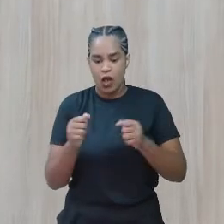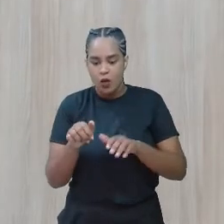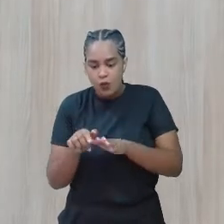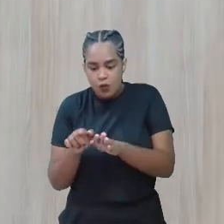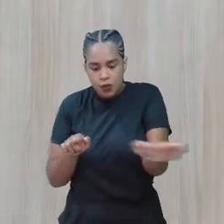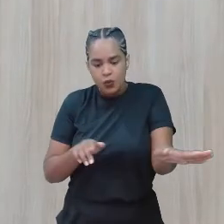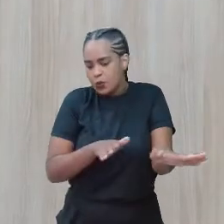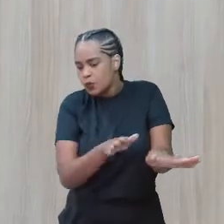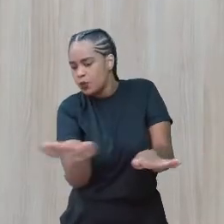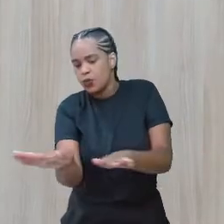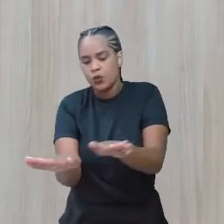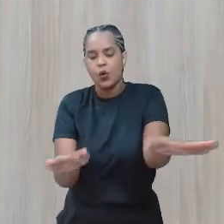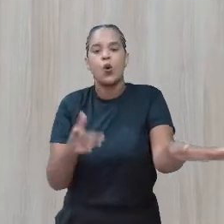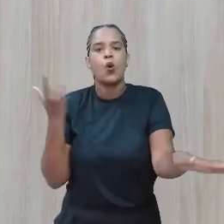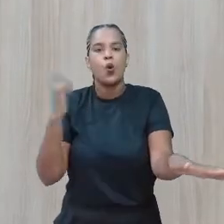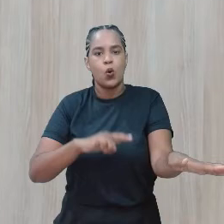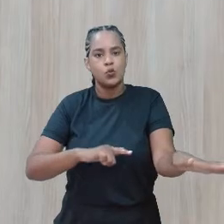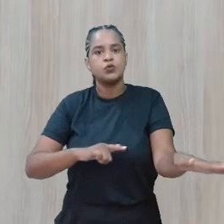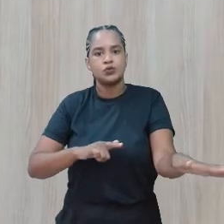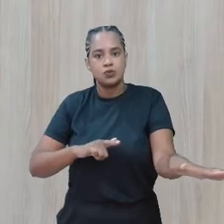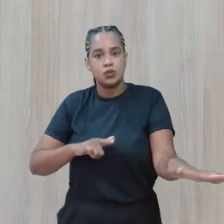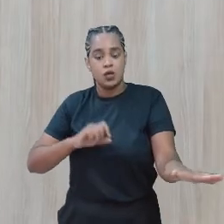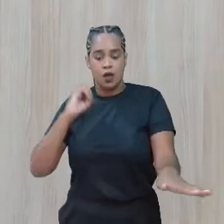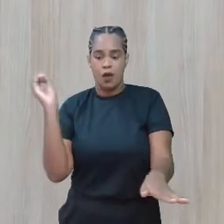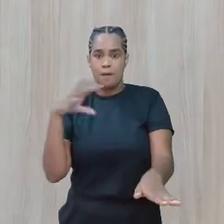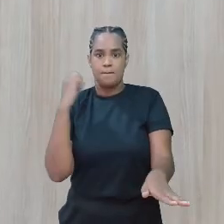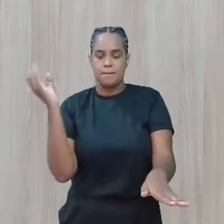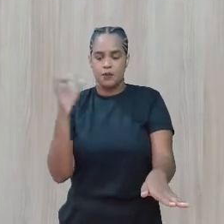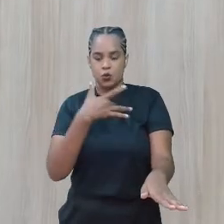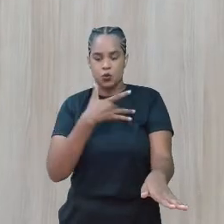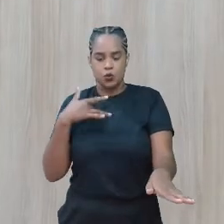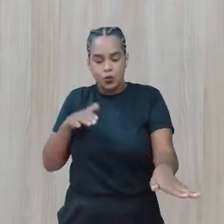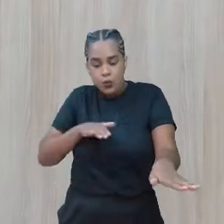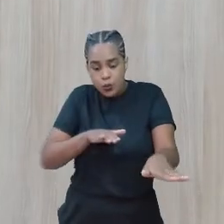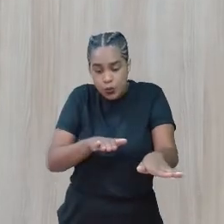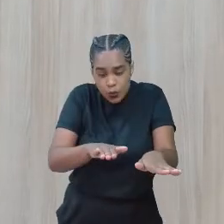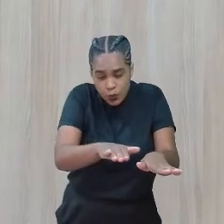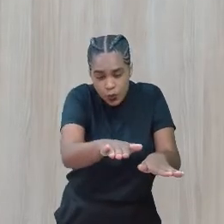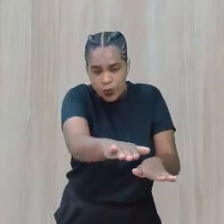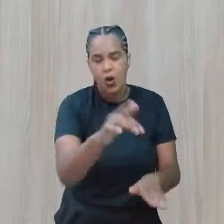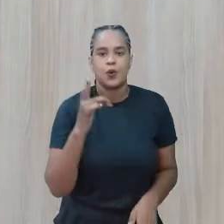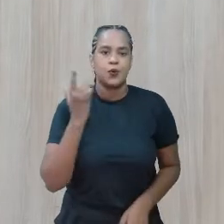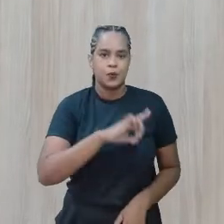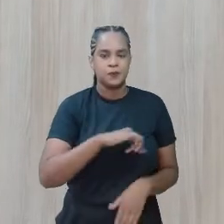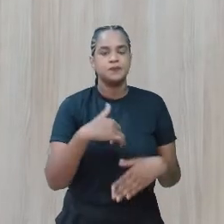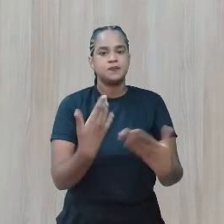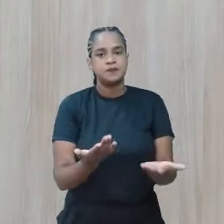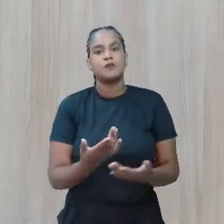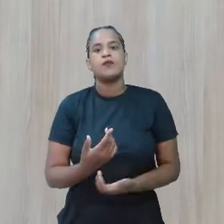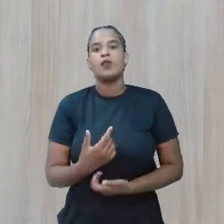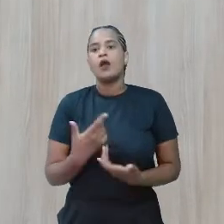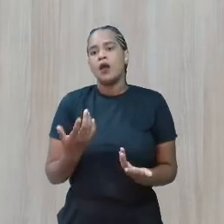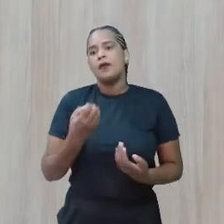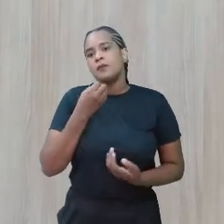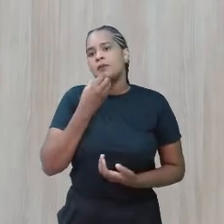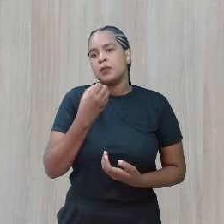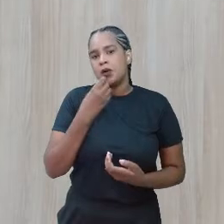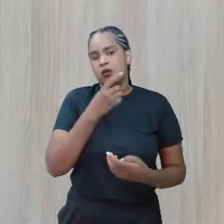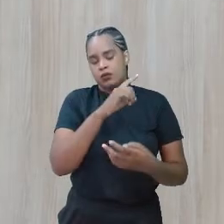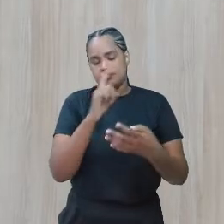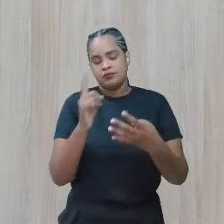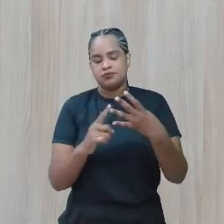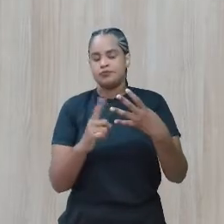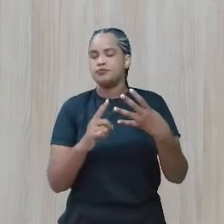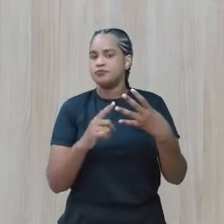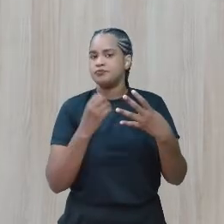frente pudessem também facilitar a passagem de uma ambulância. Então, aí, na questão da gente classificar em agradável e desagradável, a gente já